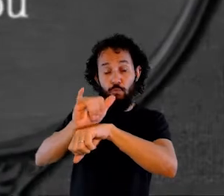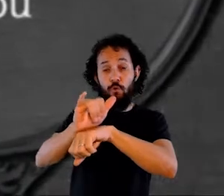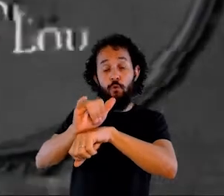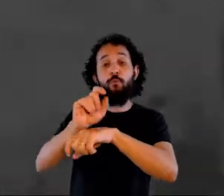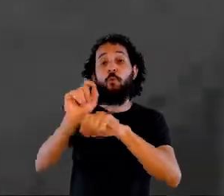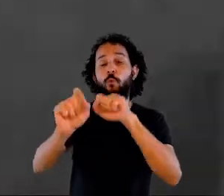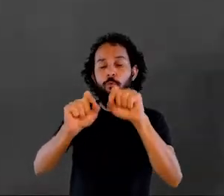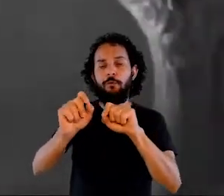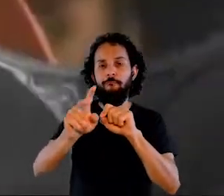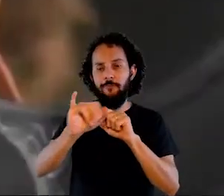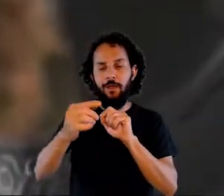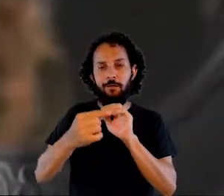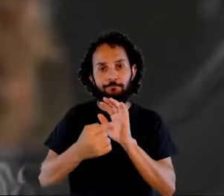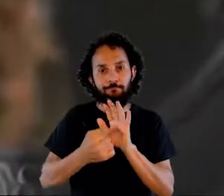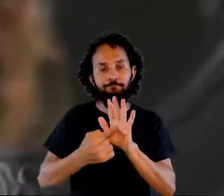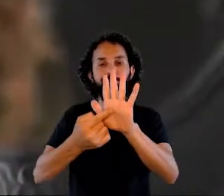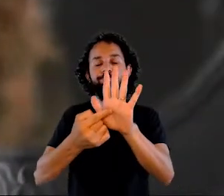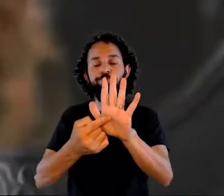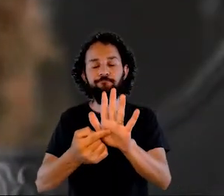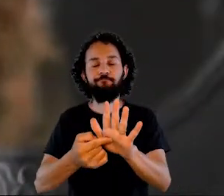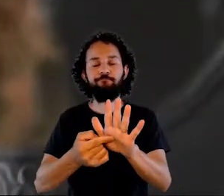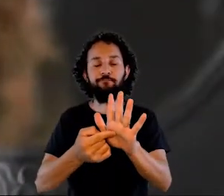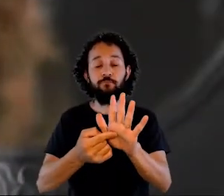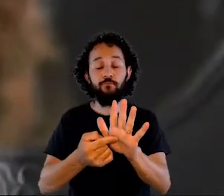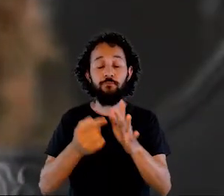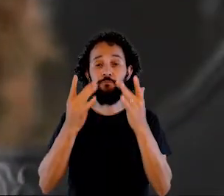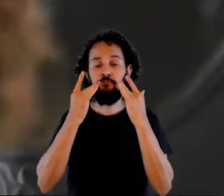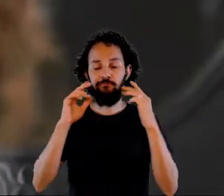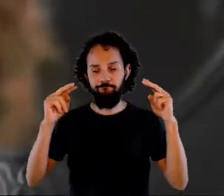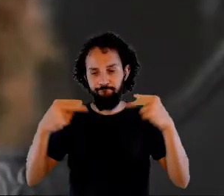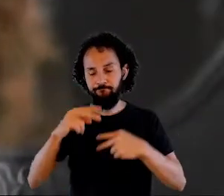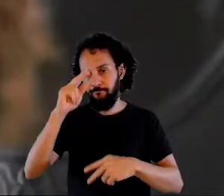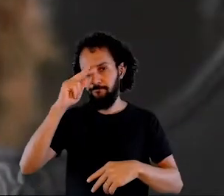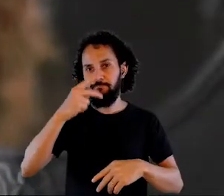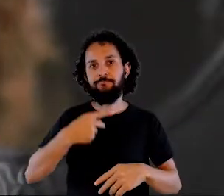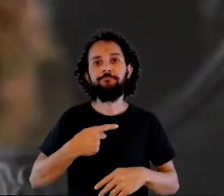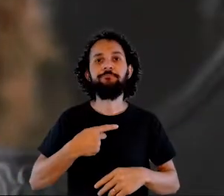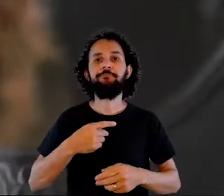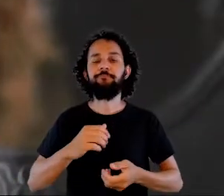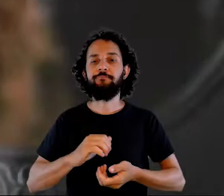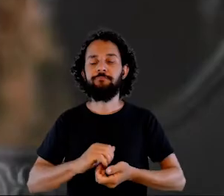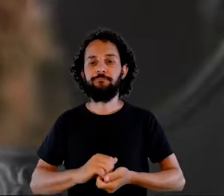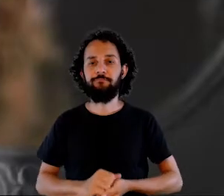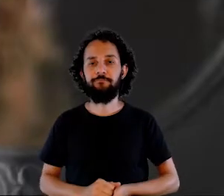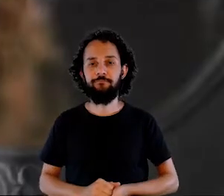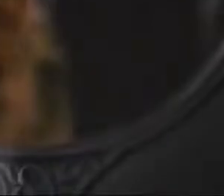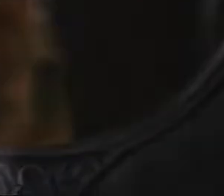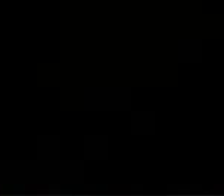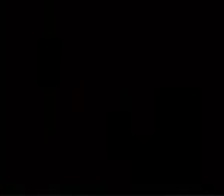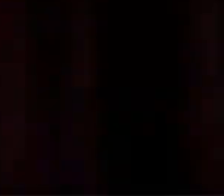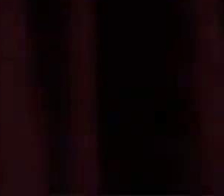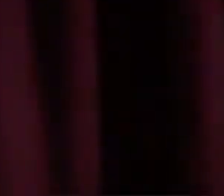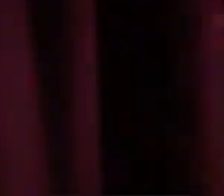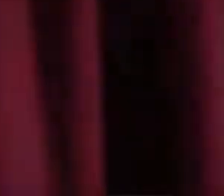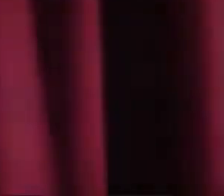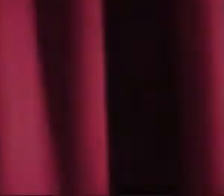onde acontecerão as transmissões da mostra Teatro e Autoconhecimento.